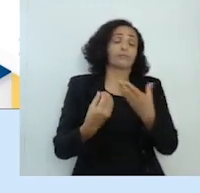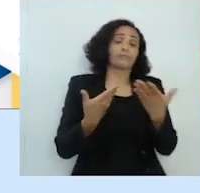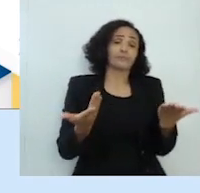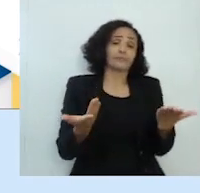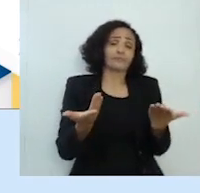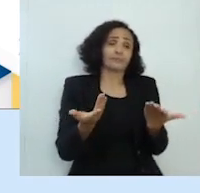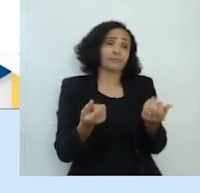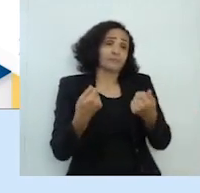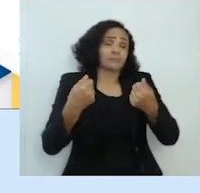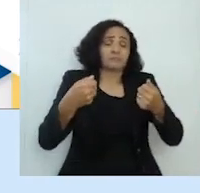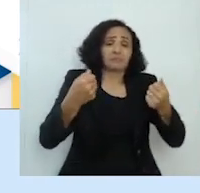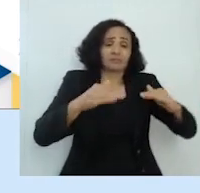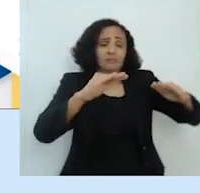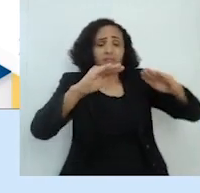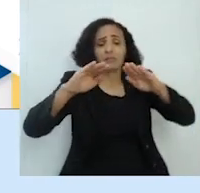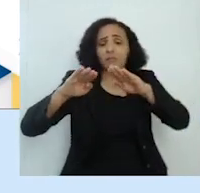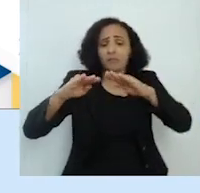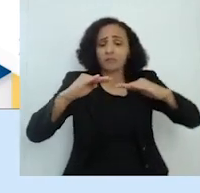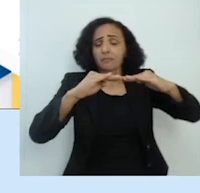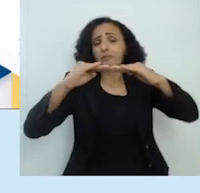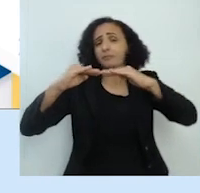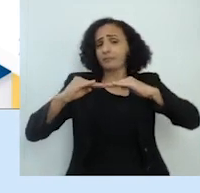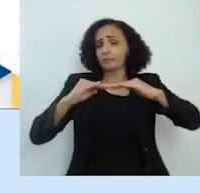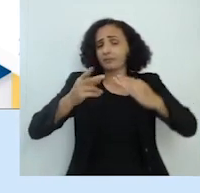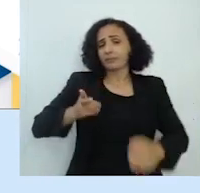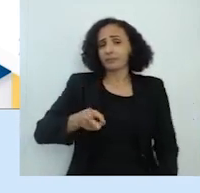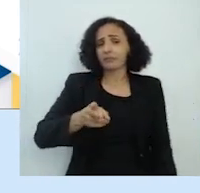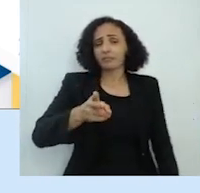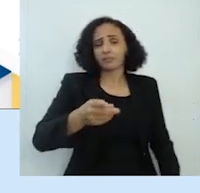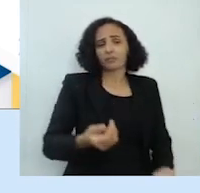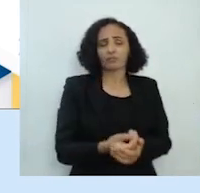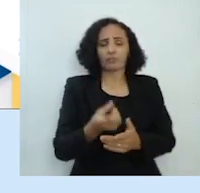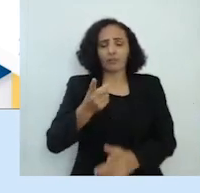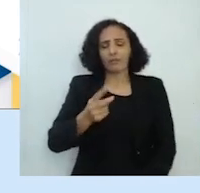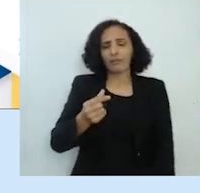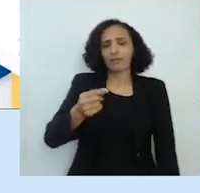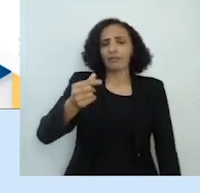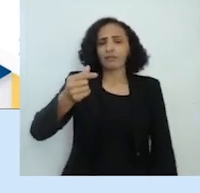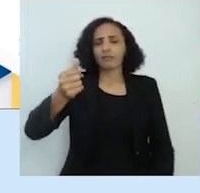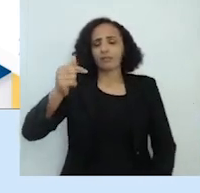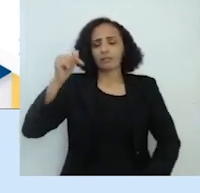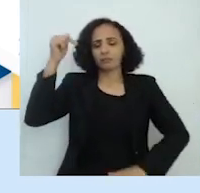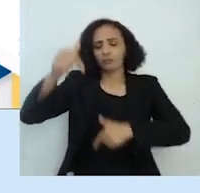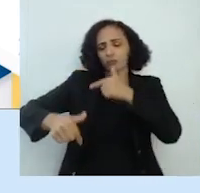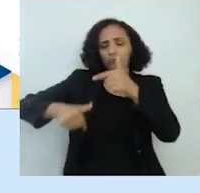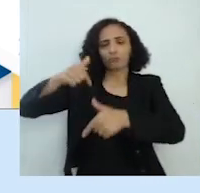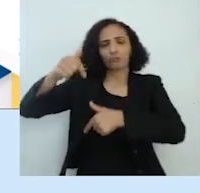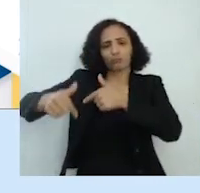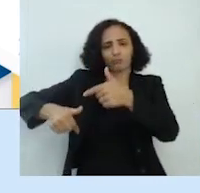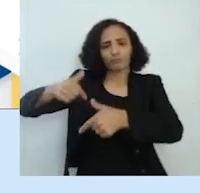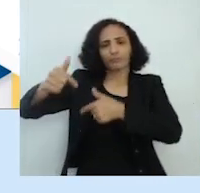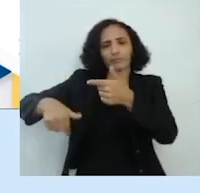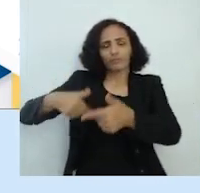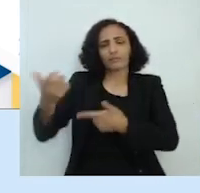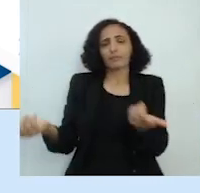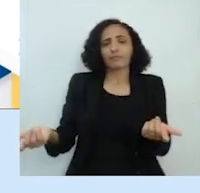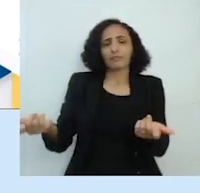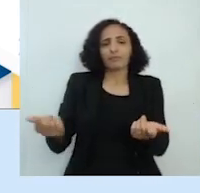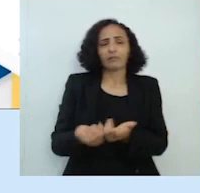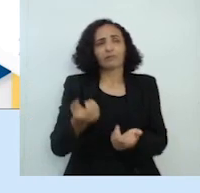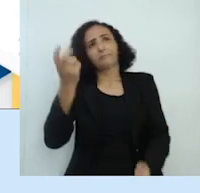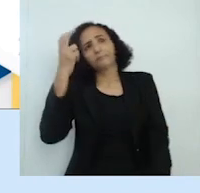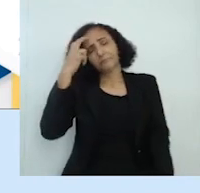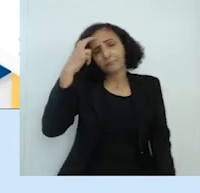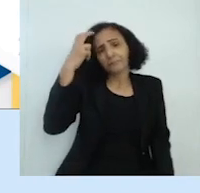haja diferenças sociais entre as pessoas, bem como salários desiguais em função de um trabalho ser manual ou